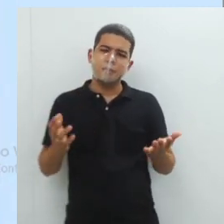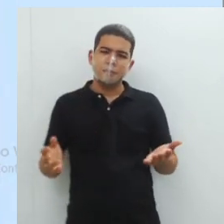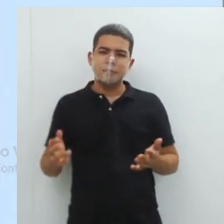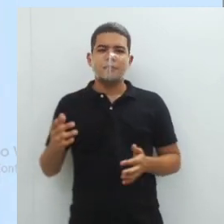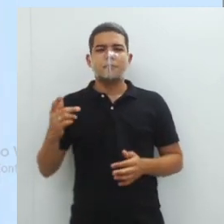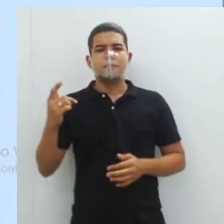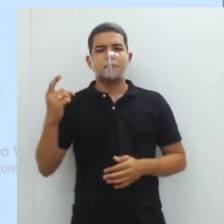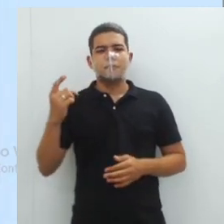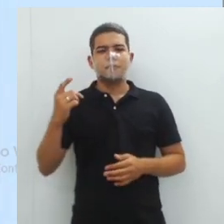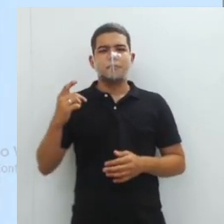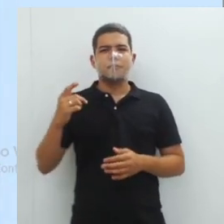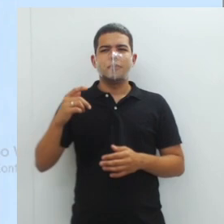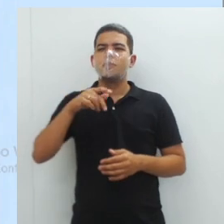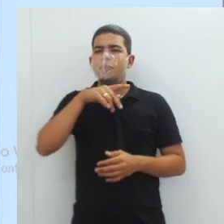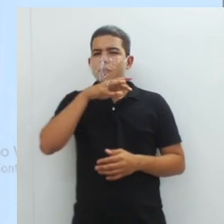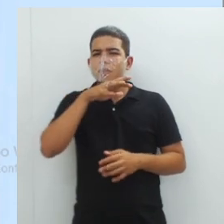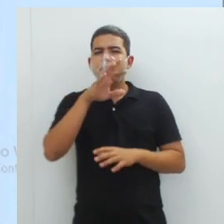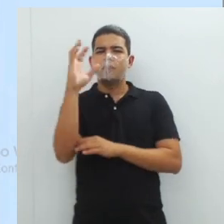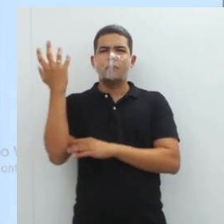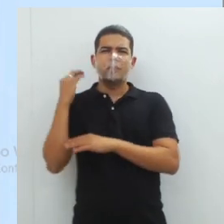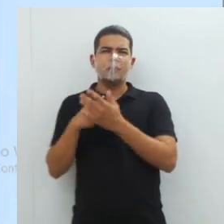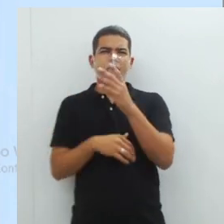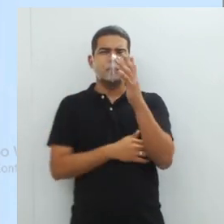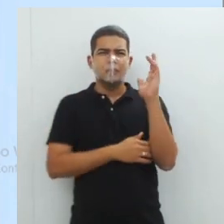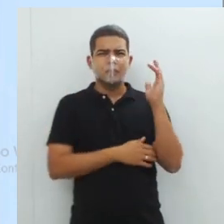amplamente conhecida e importante é a jandaíra,